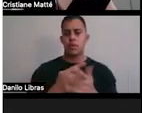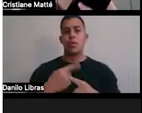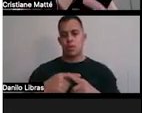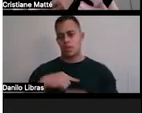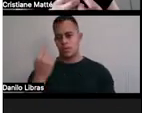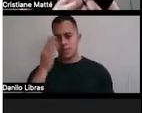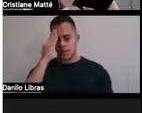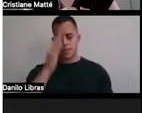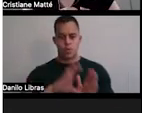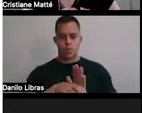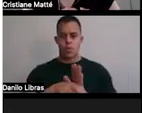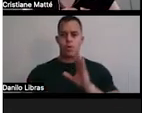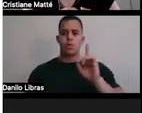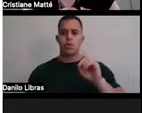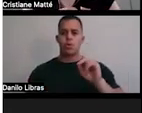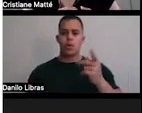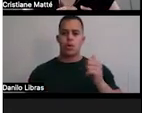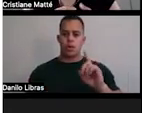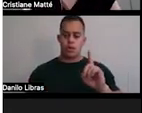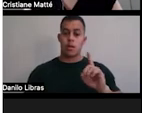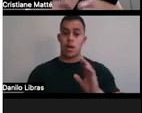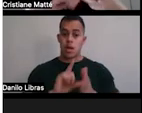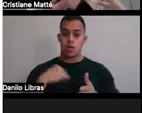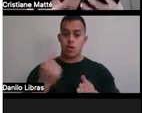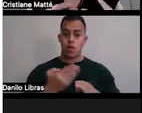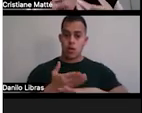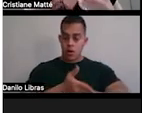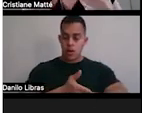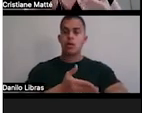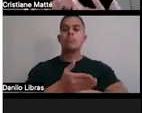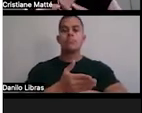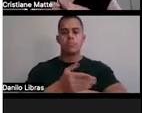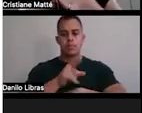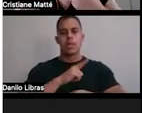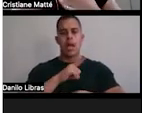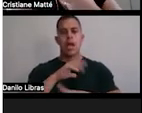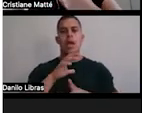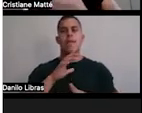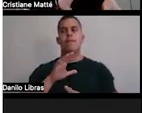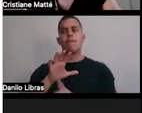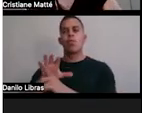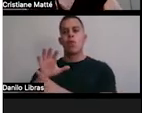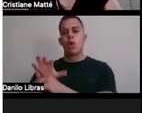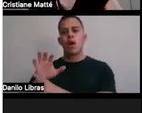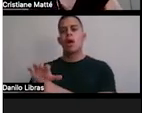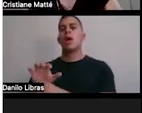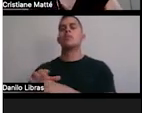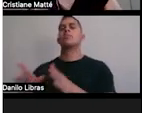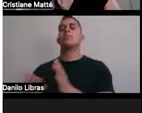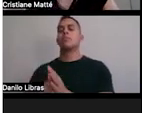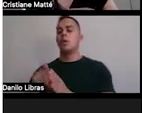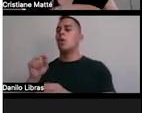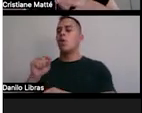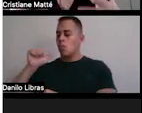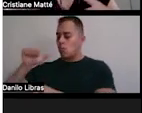que quanto antes a gente fizer uma intervenção, maior é o efeito de plasticidade que a gente vai